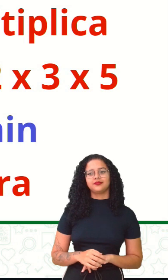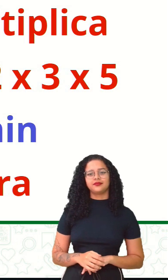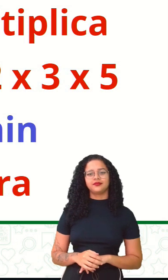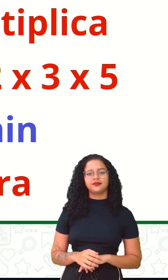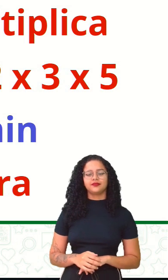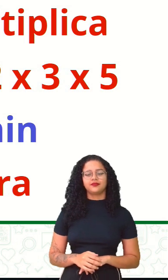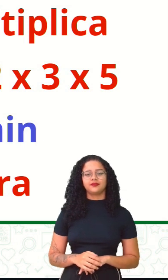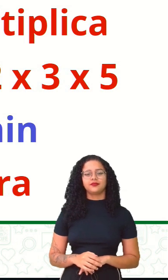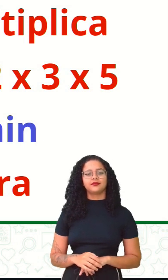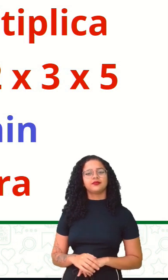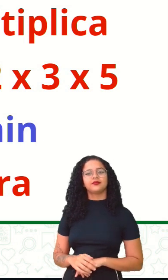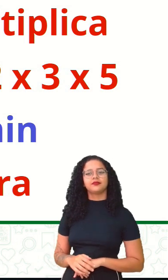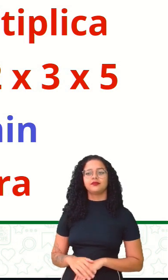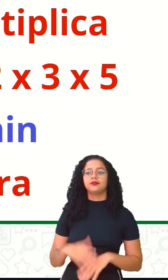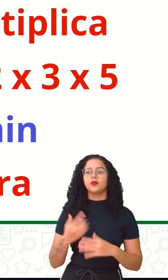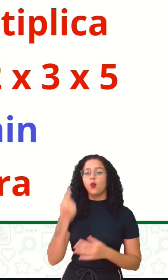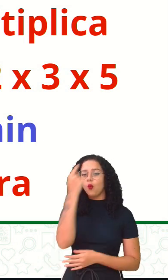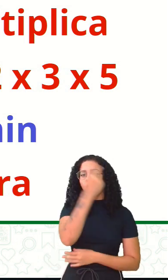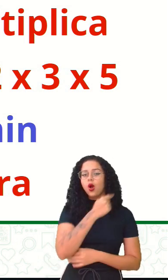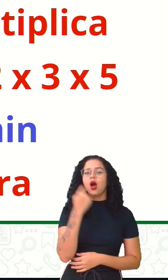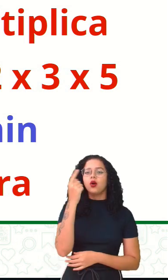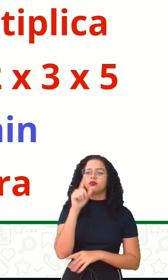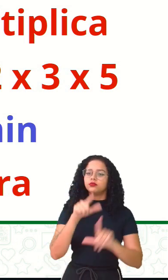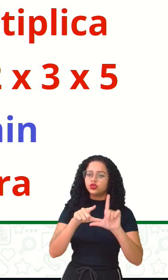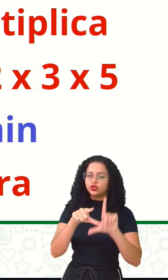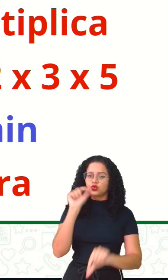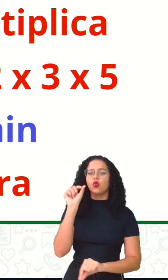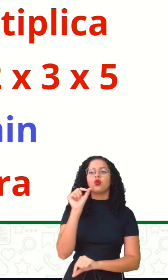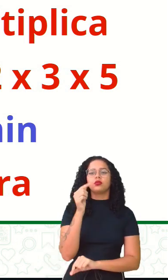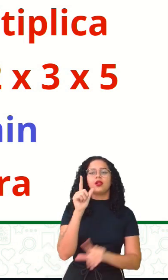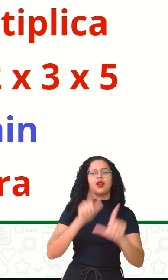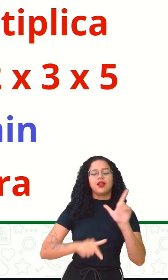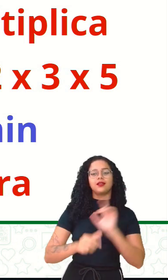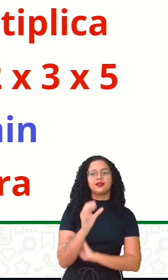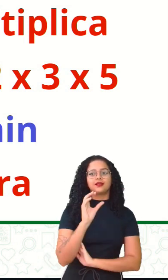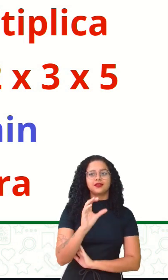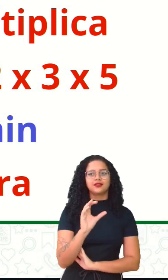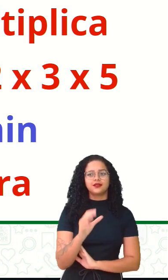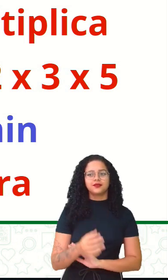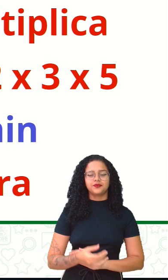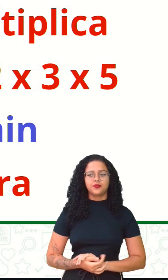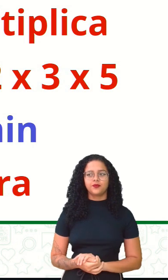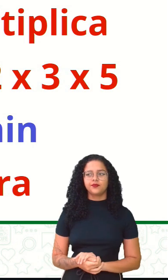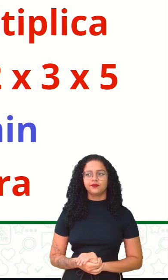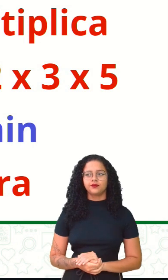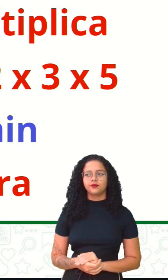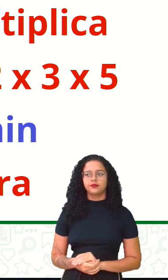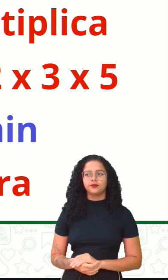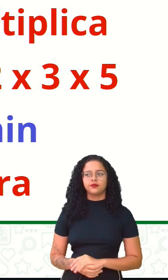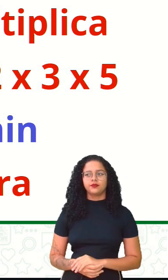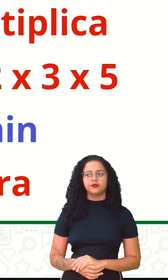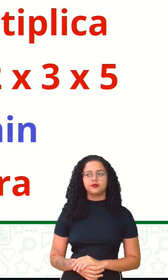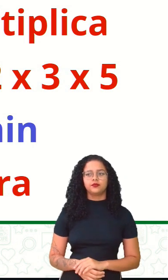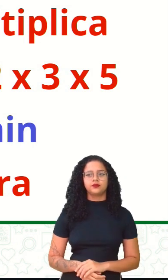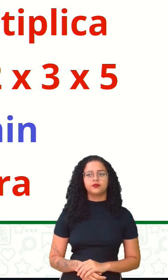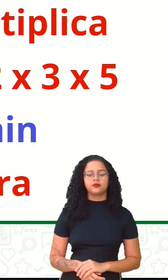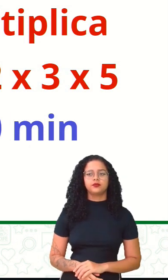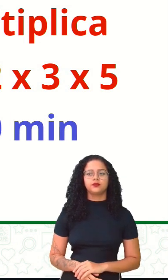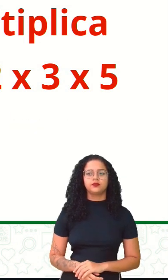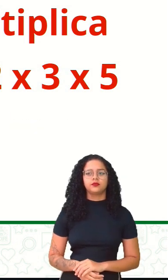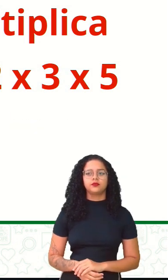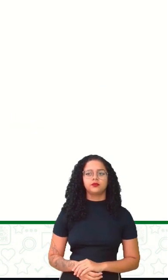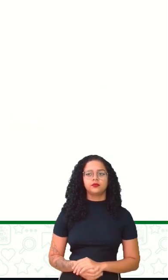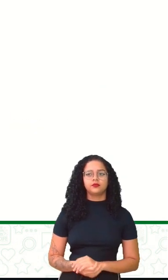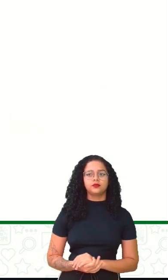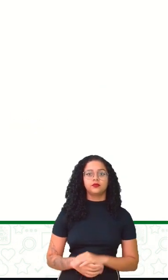hora é o gabarito da questão. Então, o que quer dizer esse 1 hora, Ricardinho, para a gente, como interpretação de um problema matemático? Quando a gente